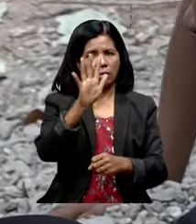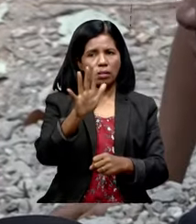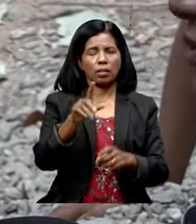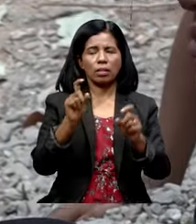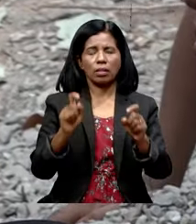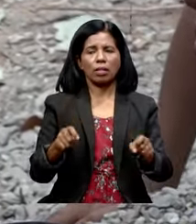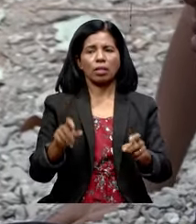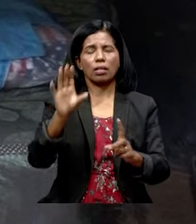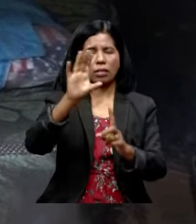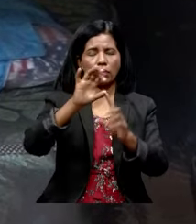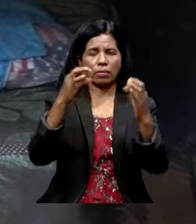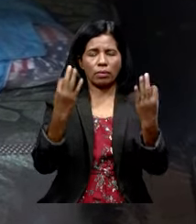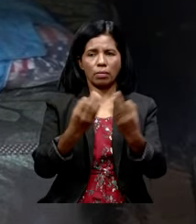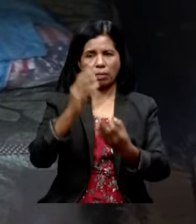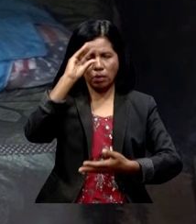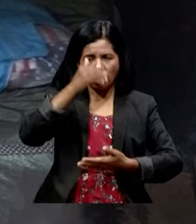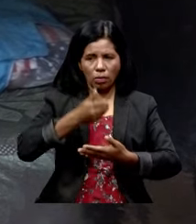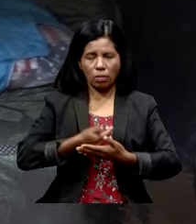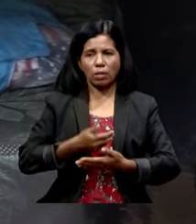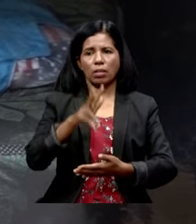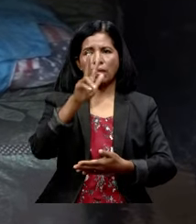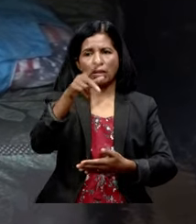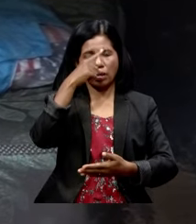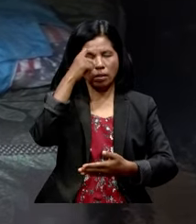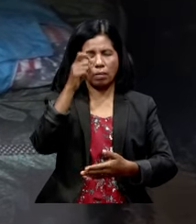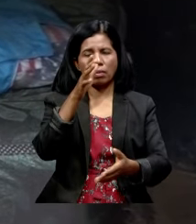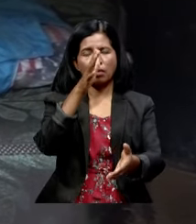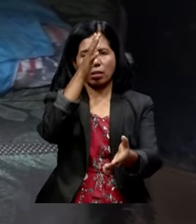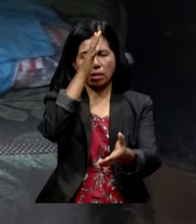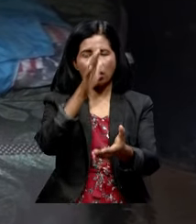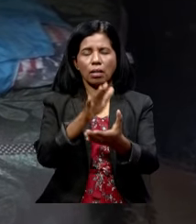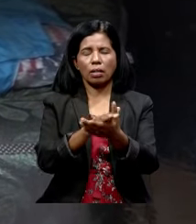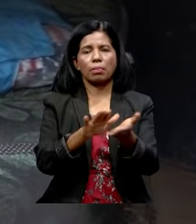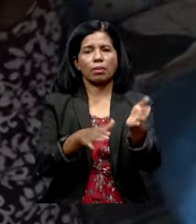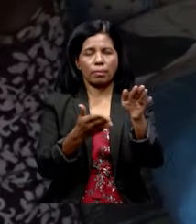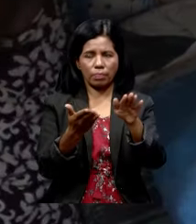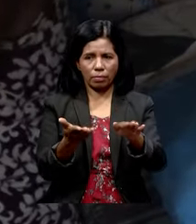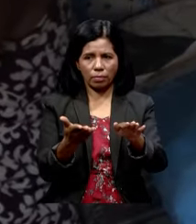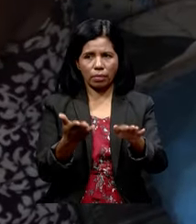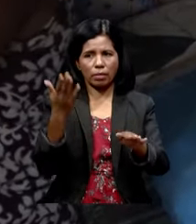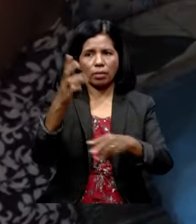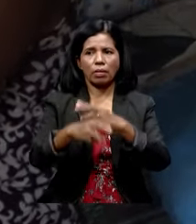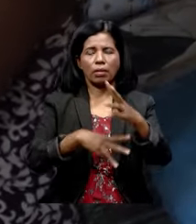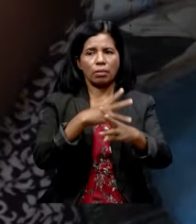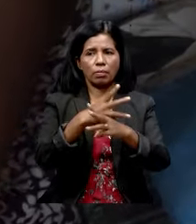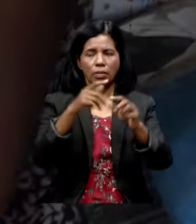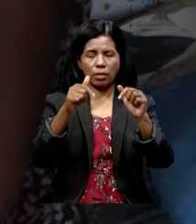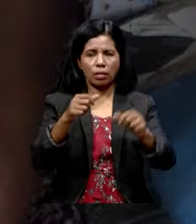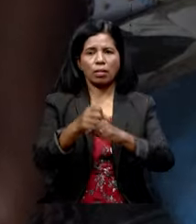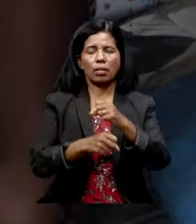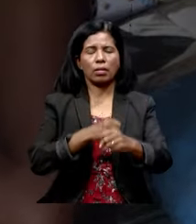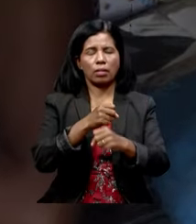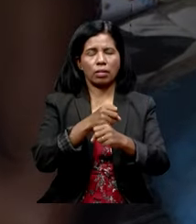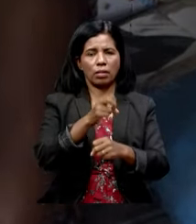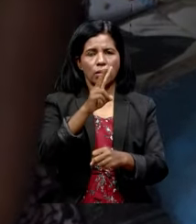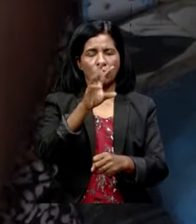sair sefi família ba oang na intolu, tamba nye kaben hakotu ona peregrinação e hamundune, e atina riun